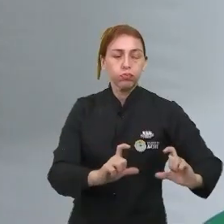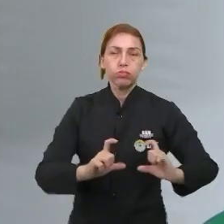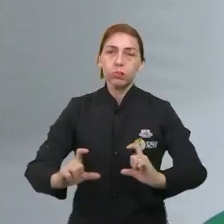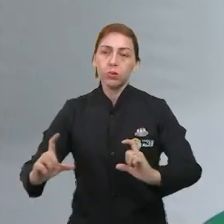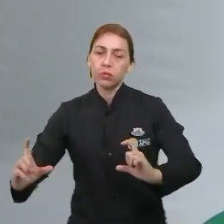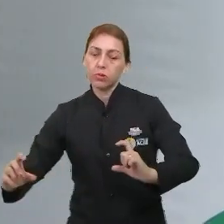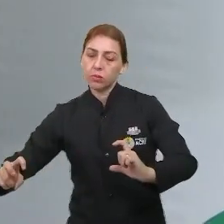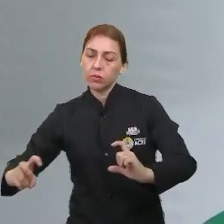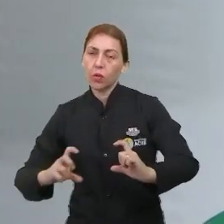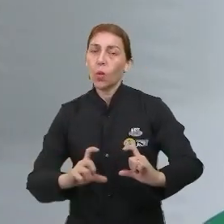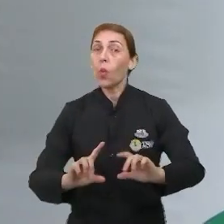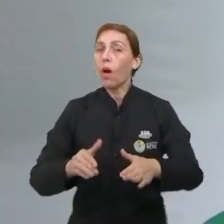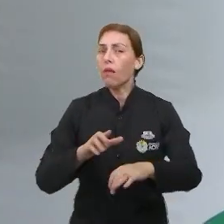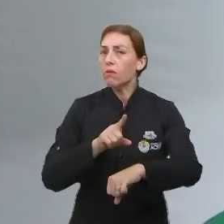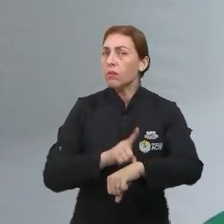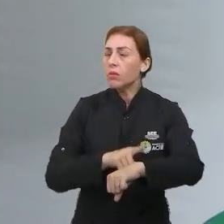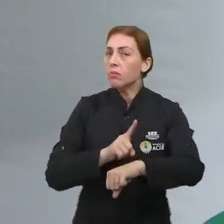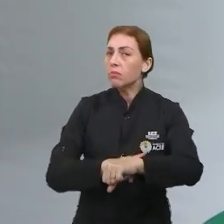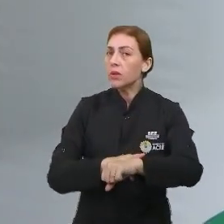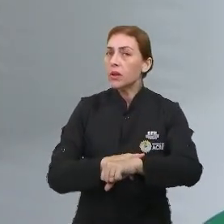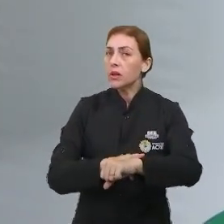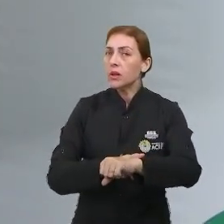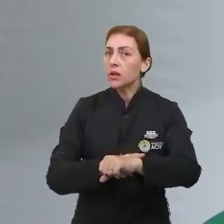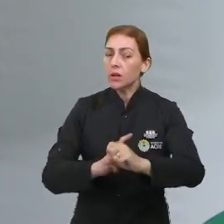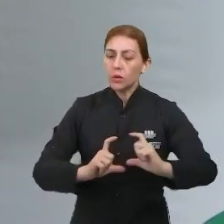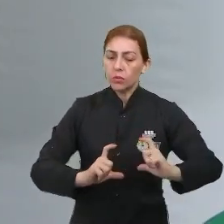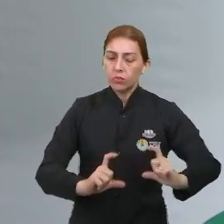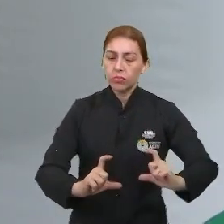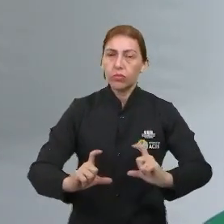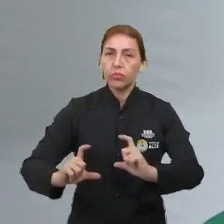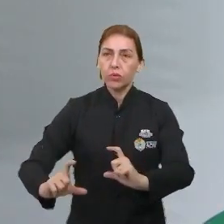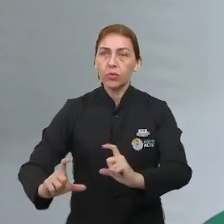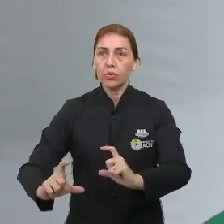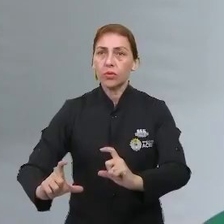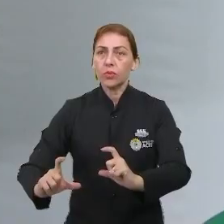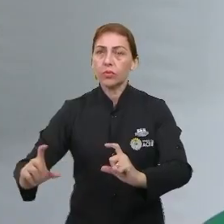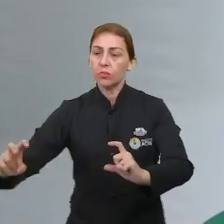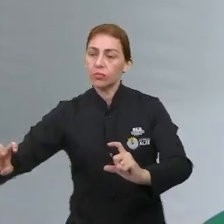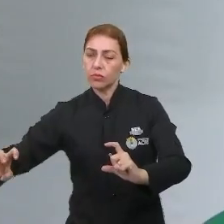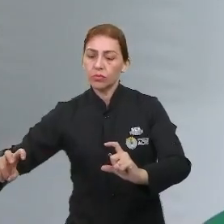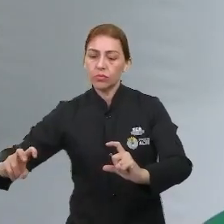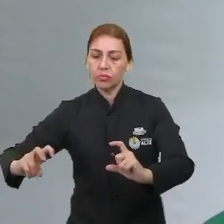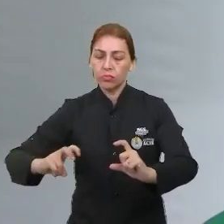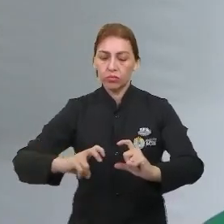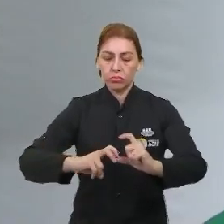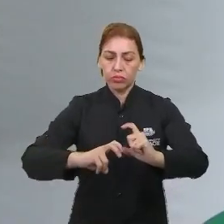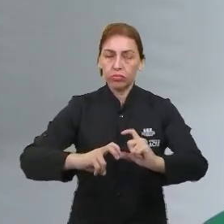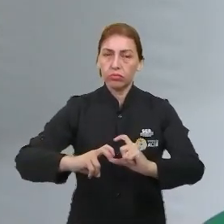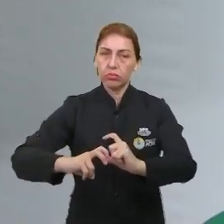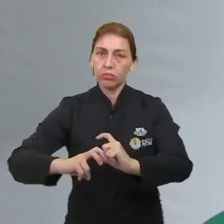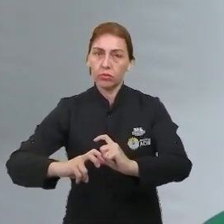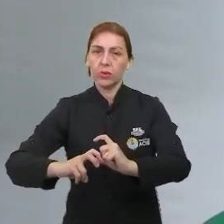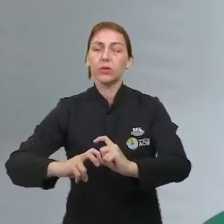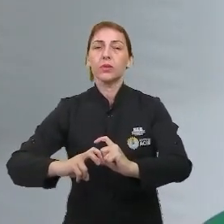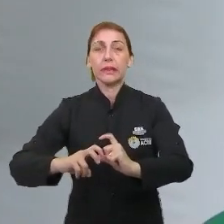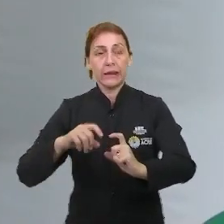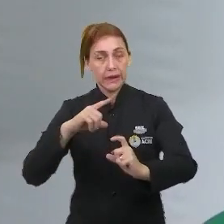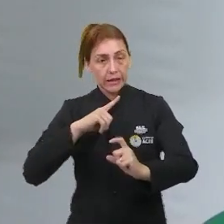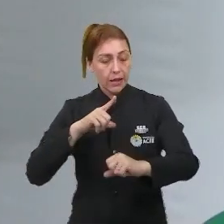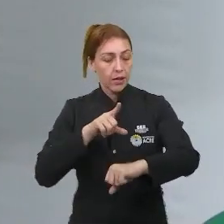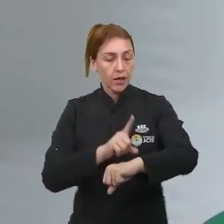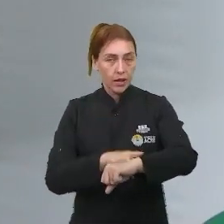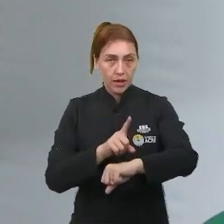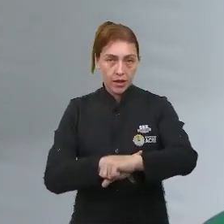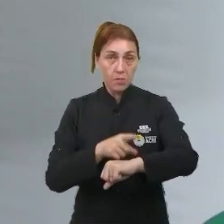carro. E qual é o momento que ele coloca a roda no carro? Quando aquele carro está passando pelo espaço dele. Então ele tem aquele